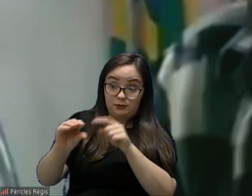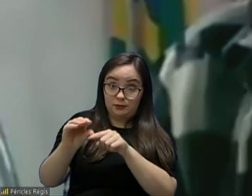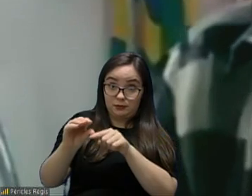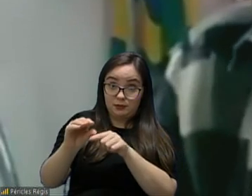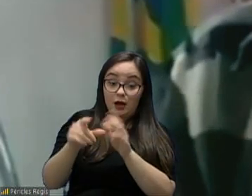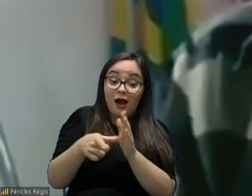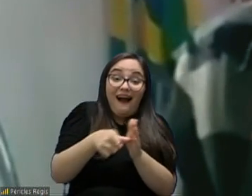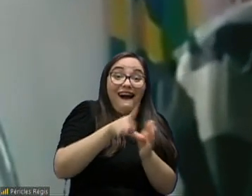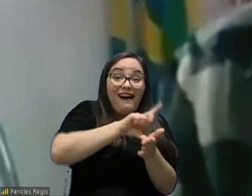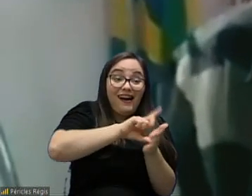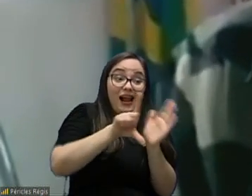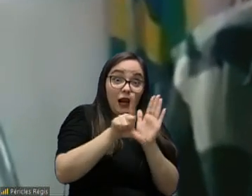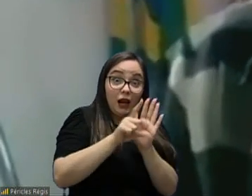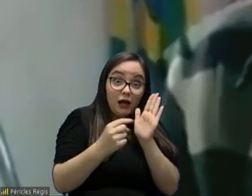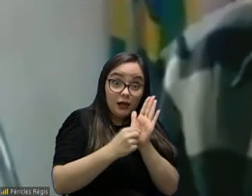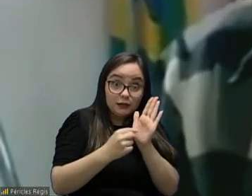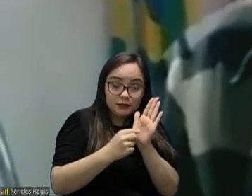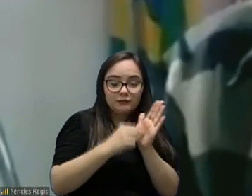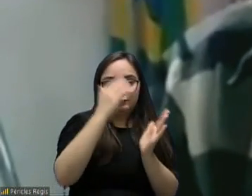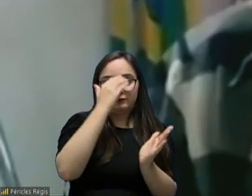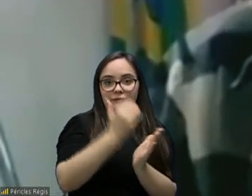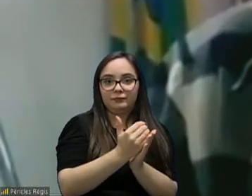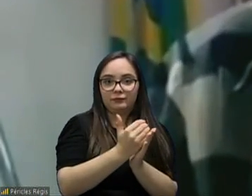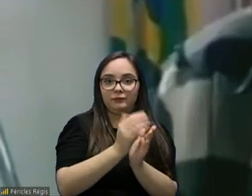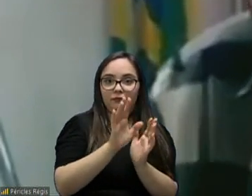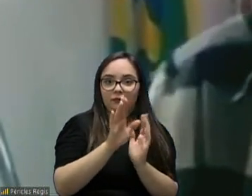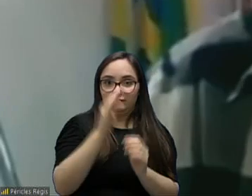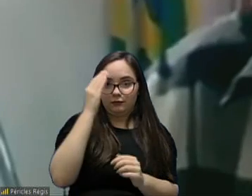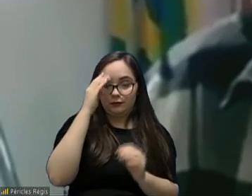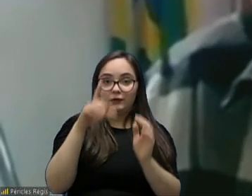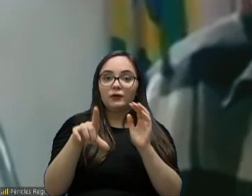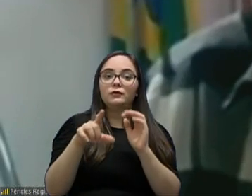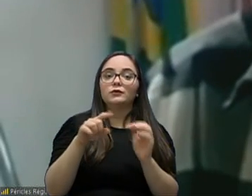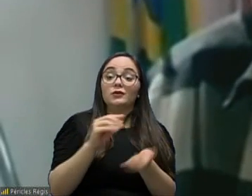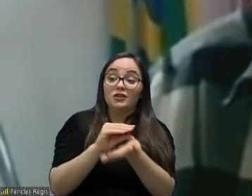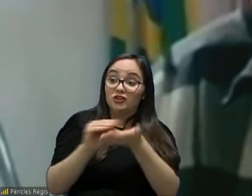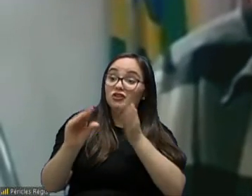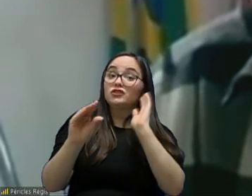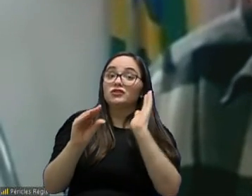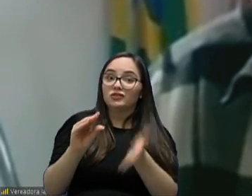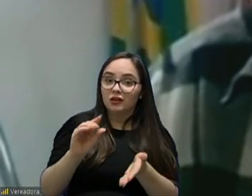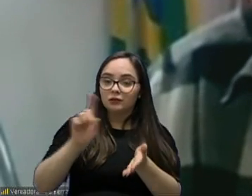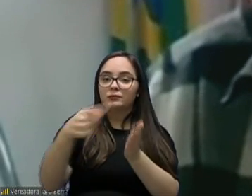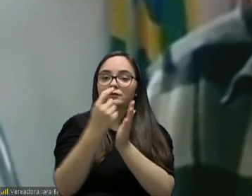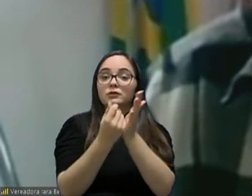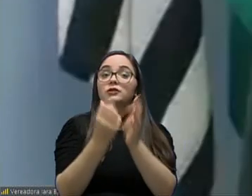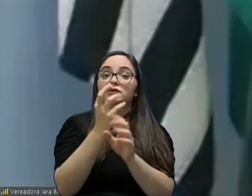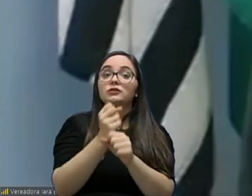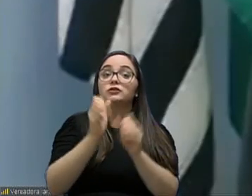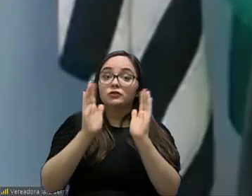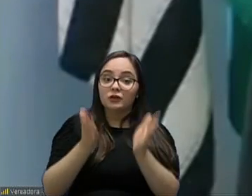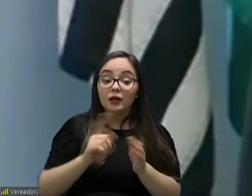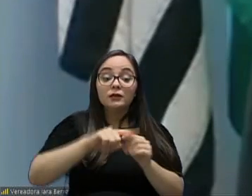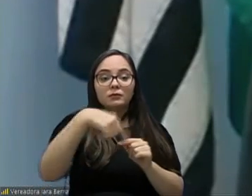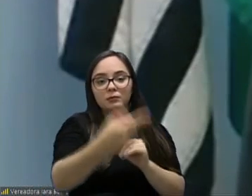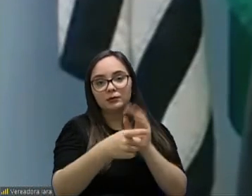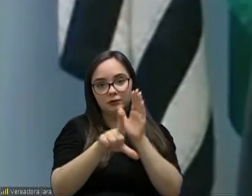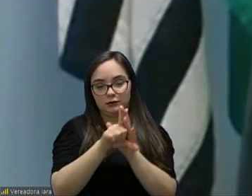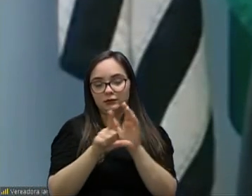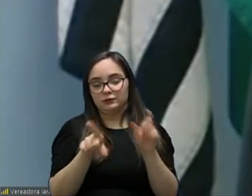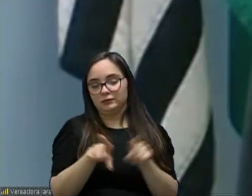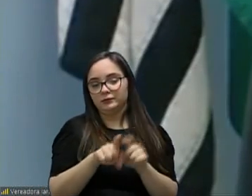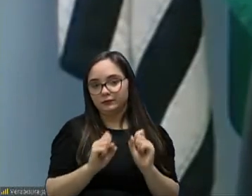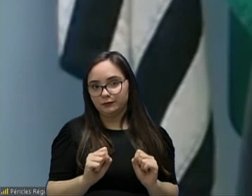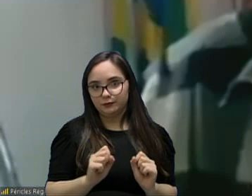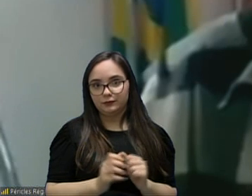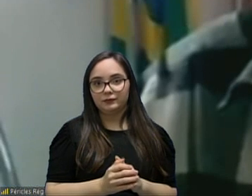orçamentária. Então, a emenda foi feita já, tá, vereador Iara? Deixa eu só ver se eu acho ela... O senhor fez a emenda agora na LDO?